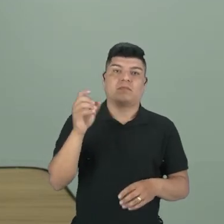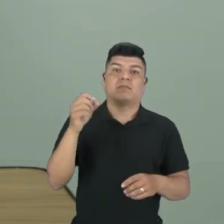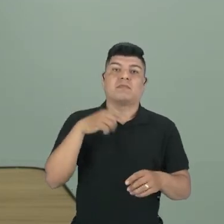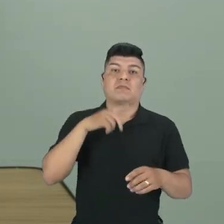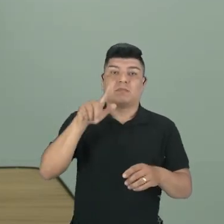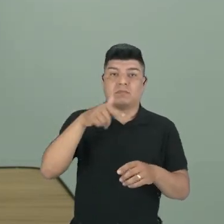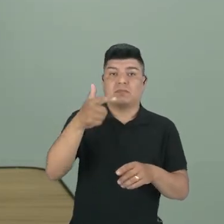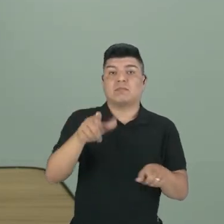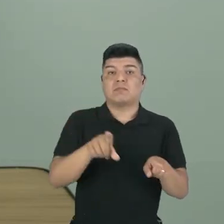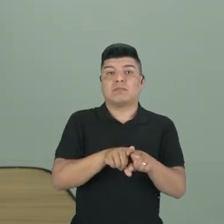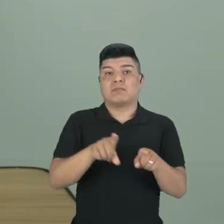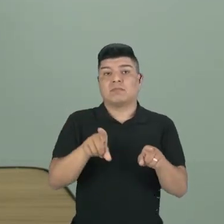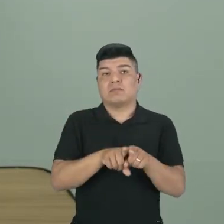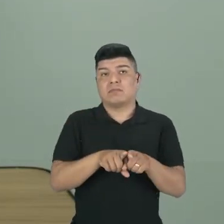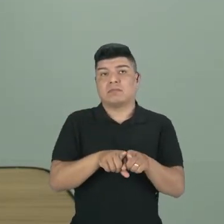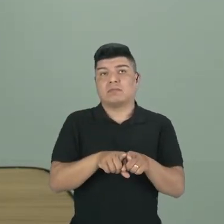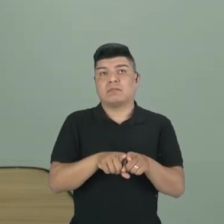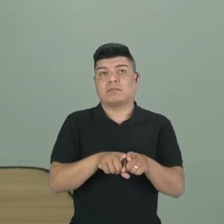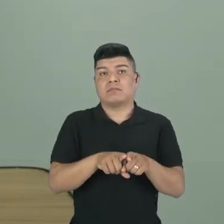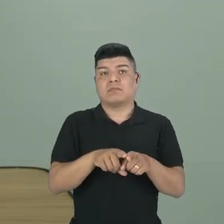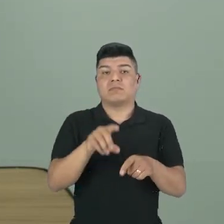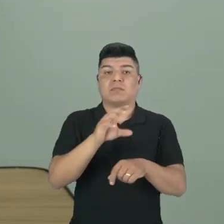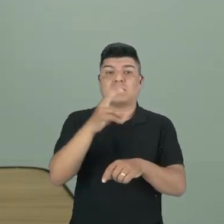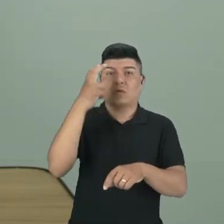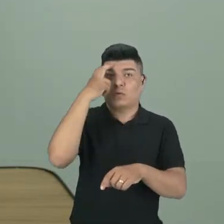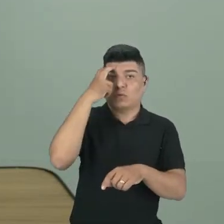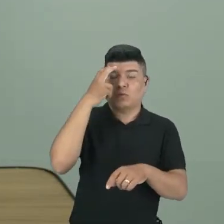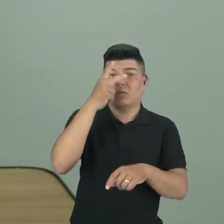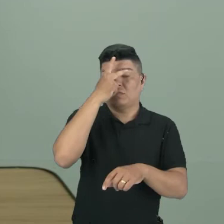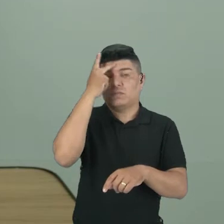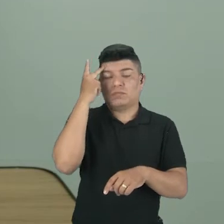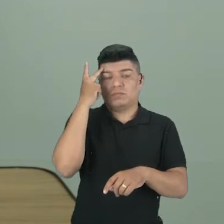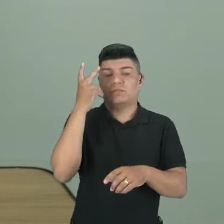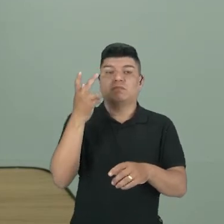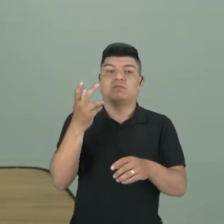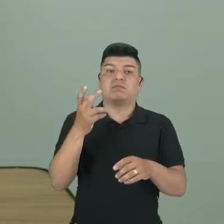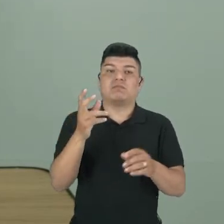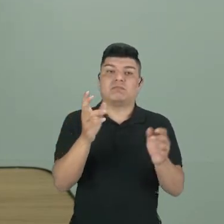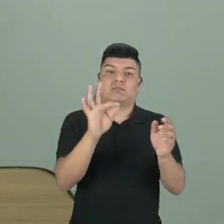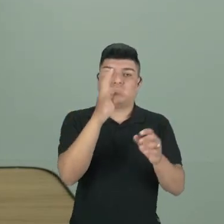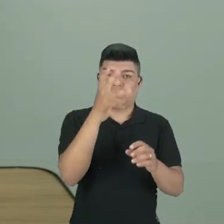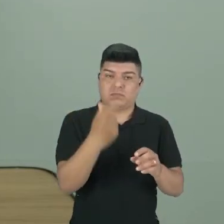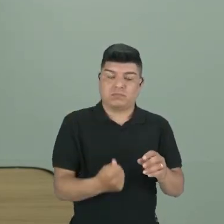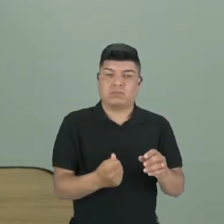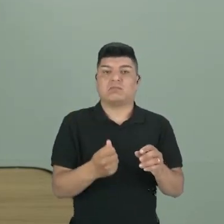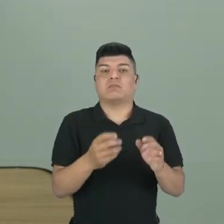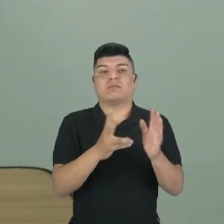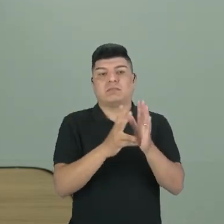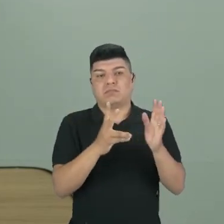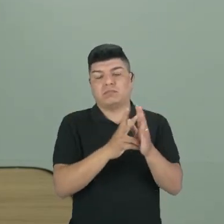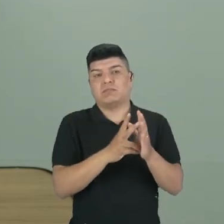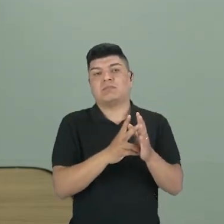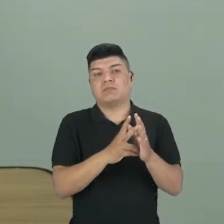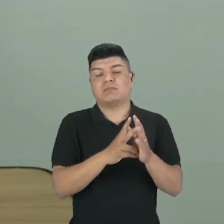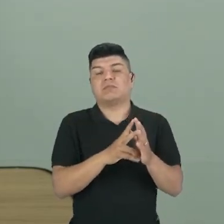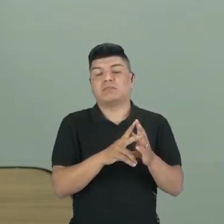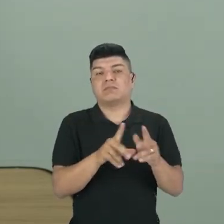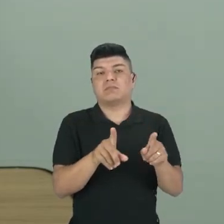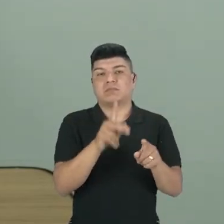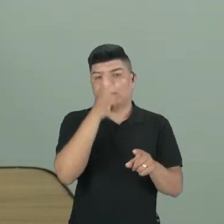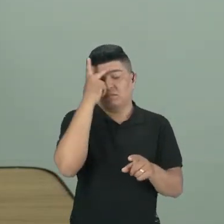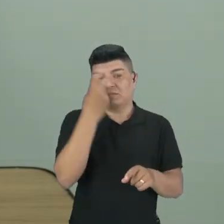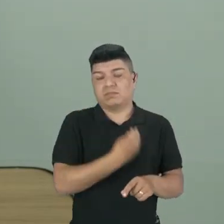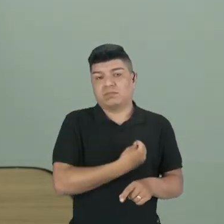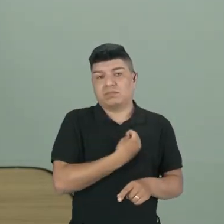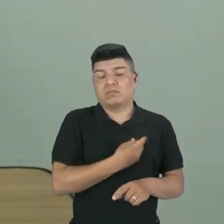mas ele também está se referindo que tem a diversidade cultural de pessoas ali, quilombolas, indígenas e geraceiros, como eles falam, pessoas que